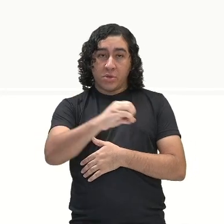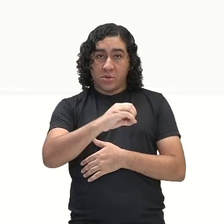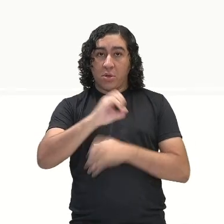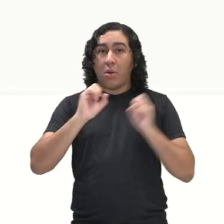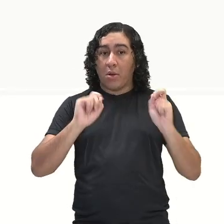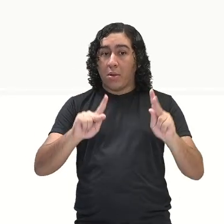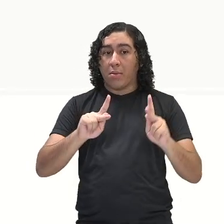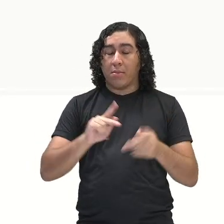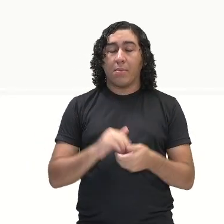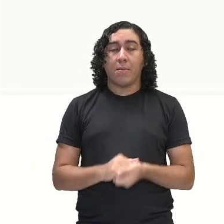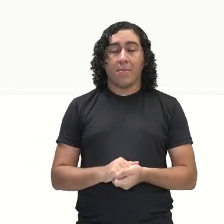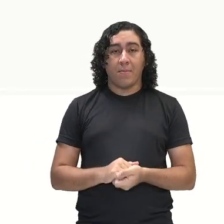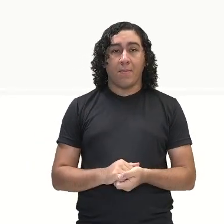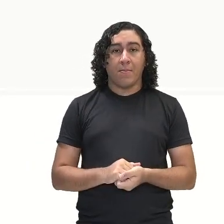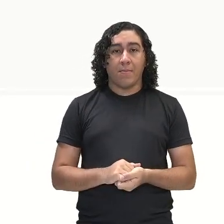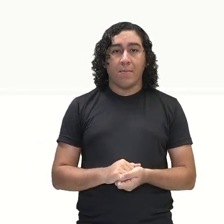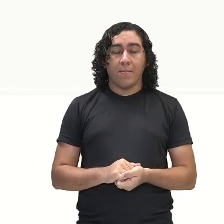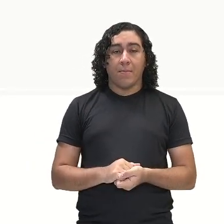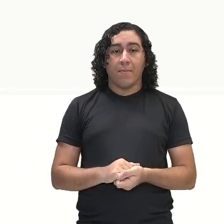vai ser A20.